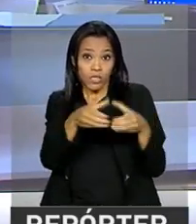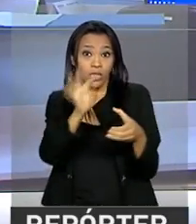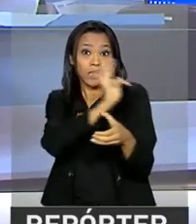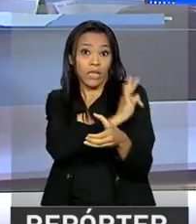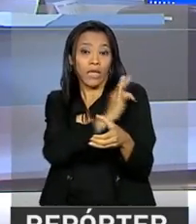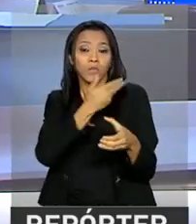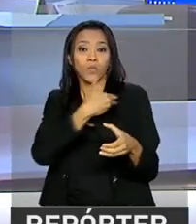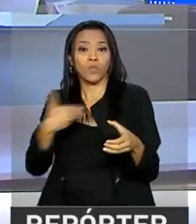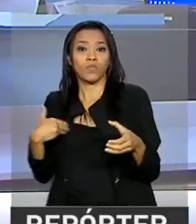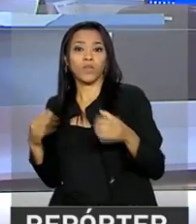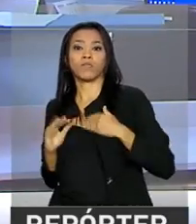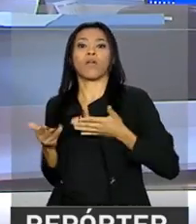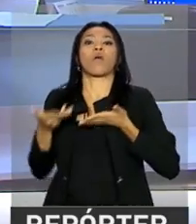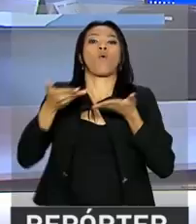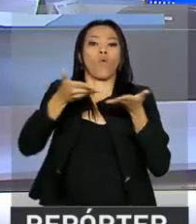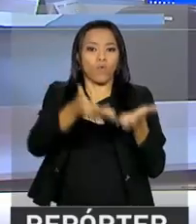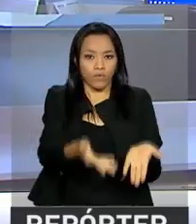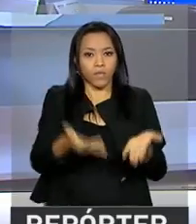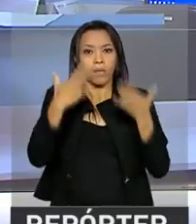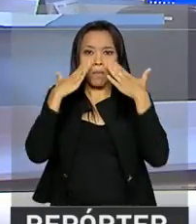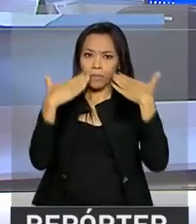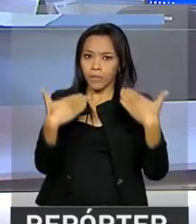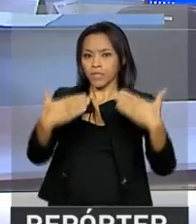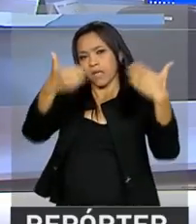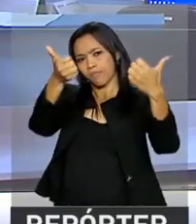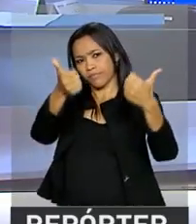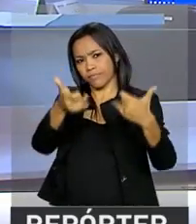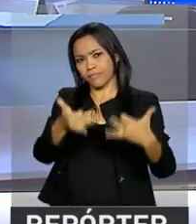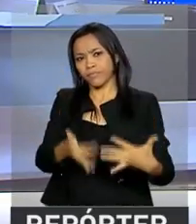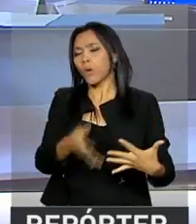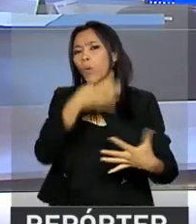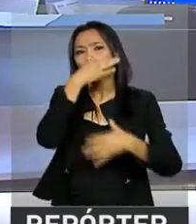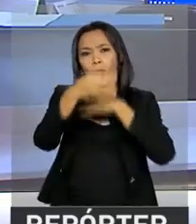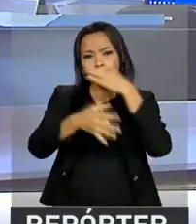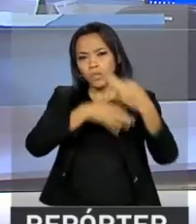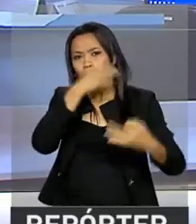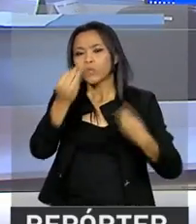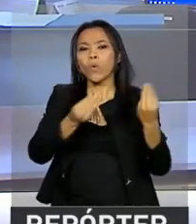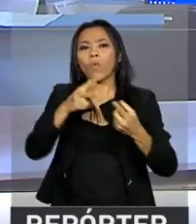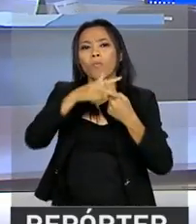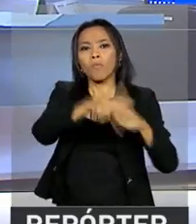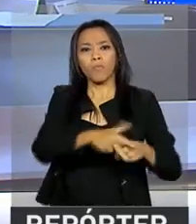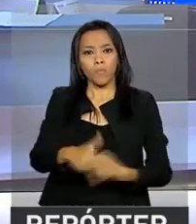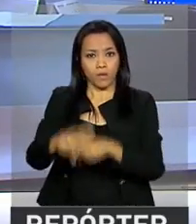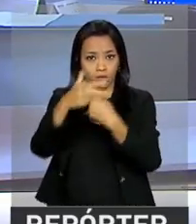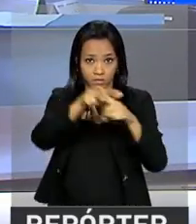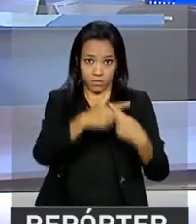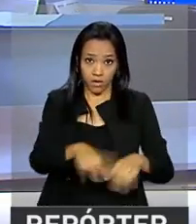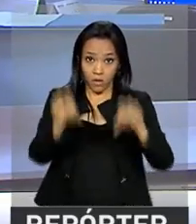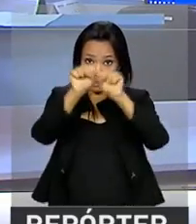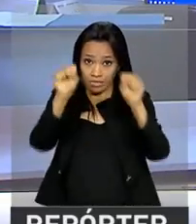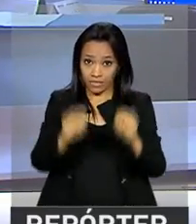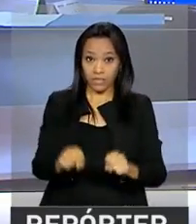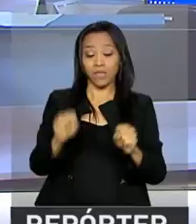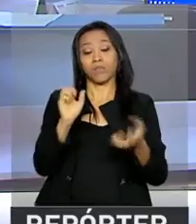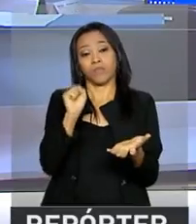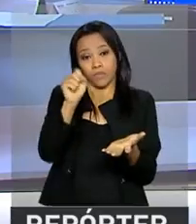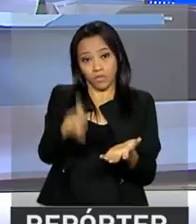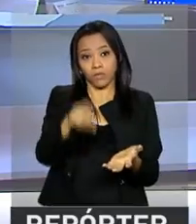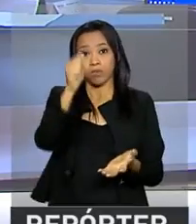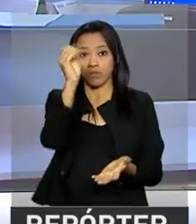governo são convidados para apresentar sugestões que possam aprimorar o sistema previdenciário